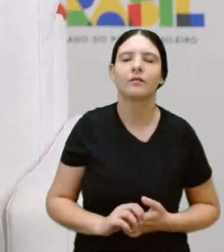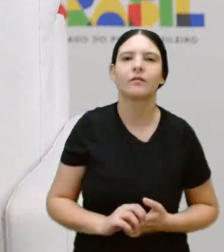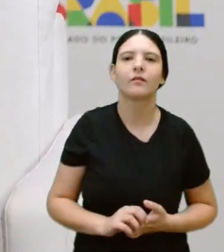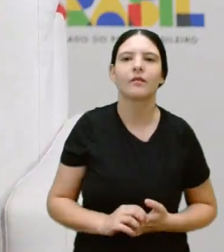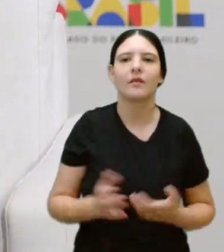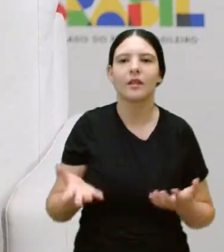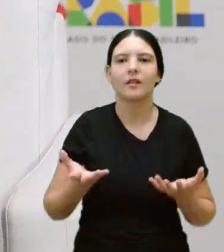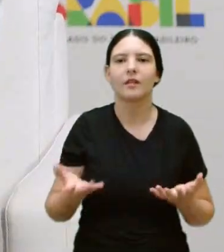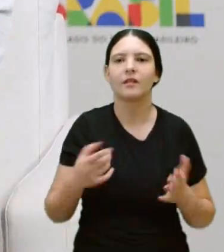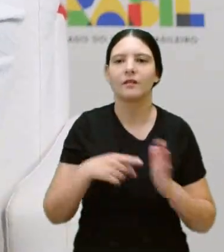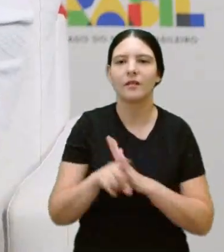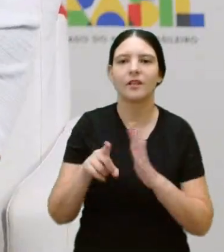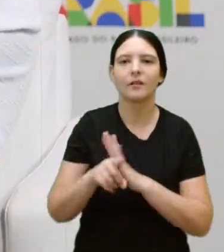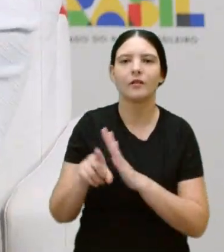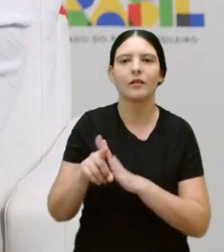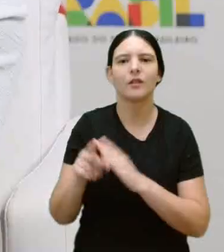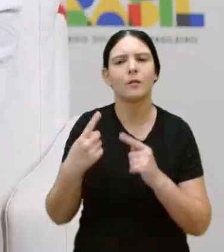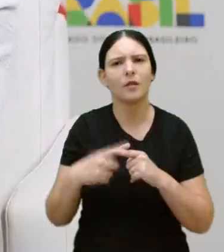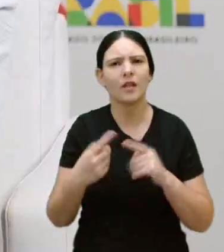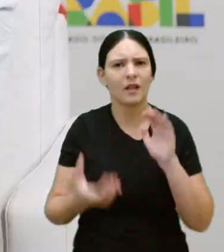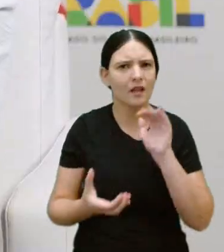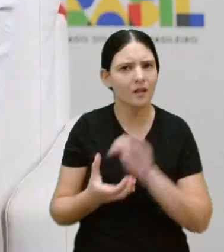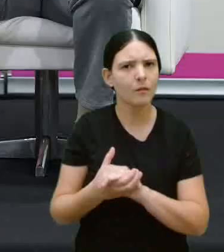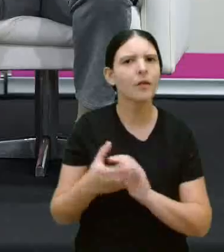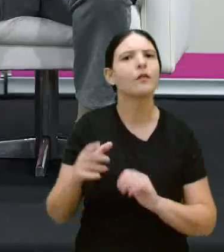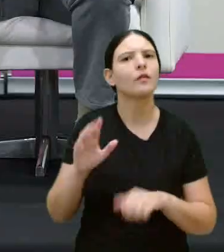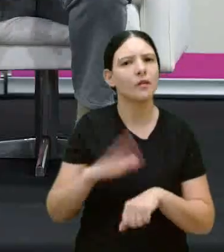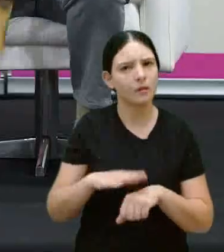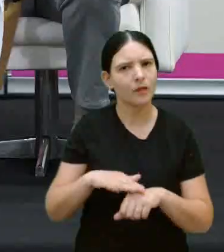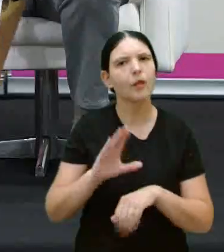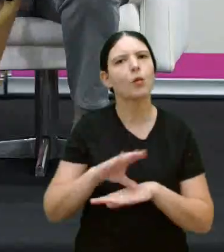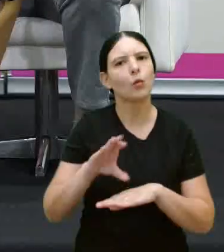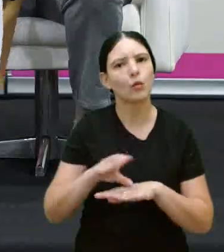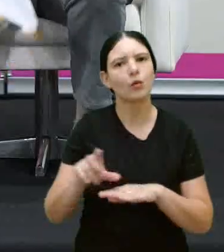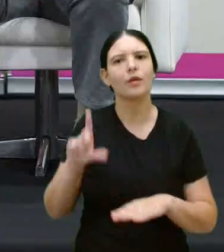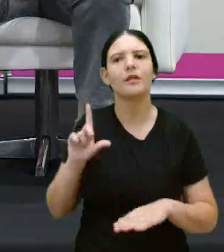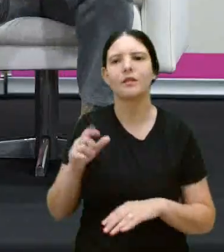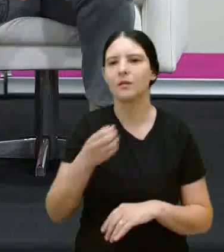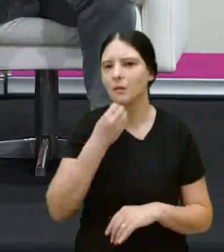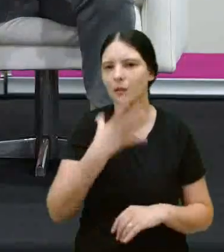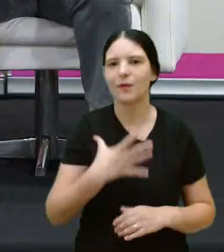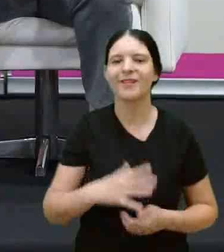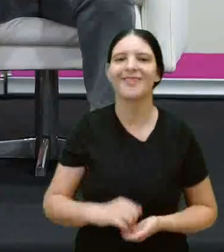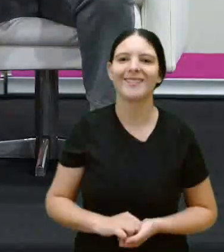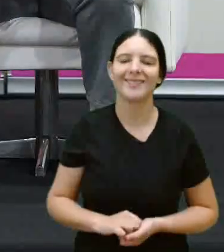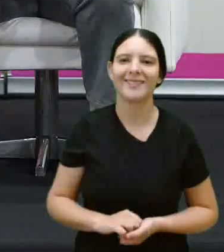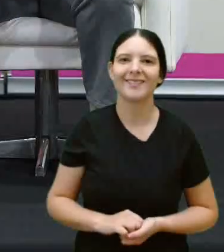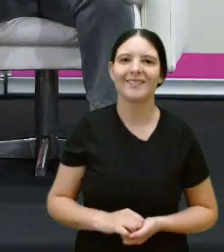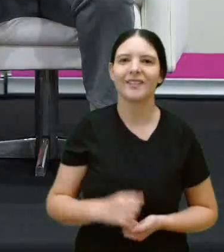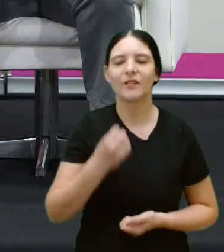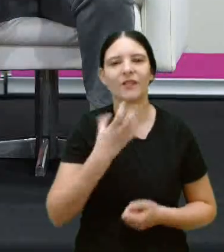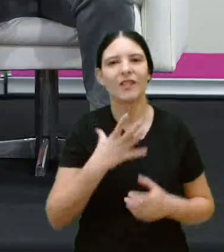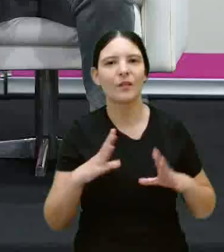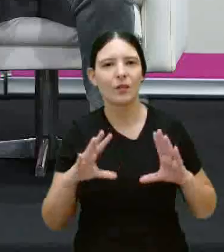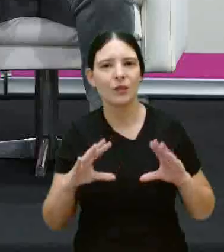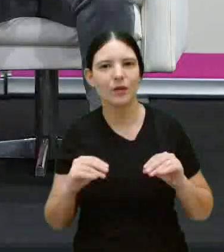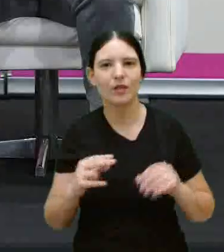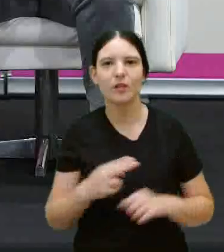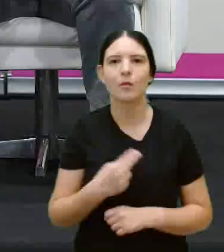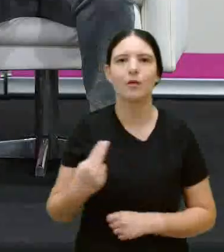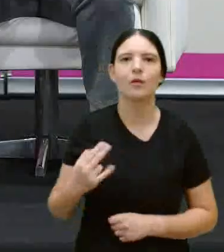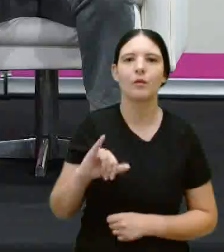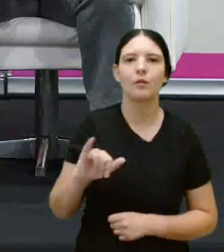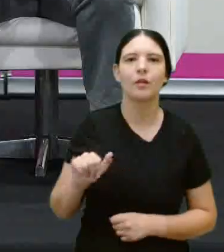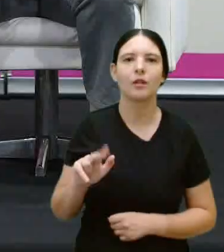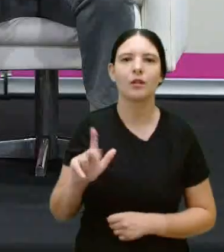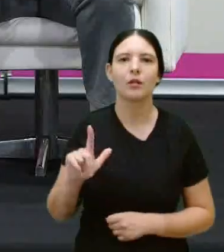perguntas. Até para o casamento, faça um curso também. Recomendo. Boa noite, meu nome é Juliana. Mulher branca de cabelos